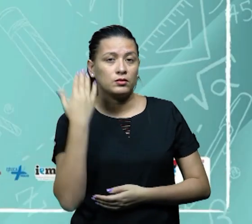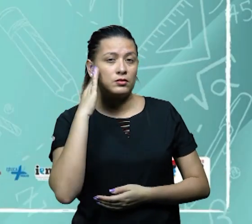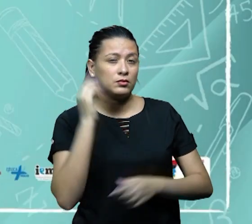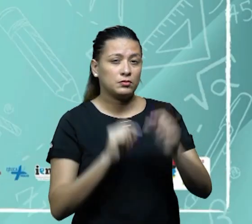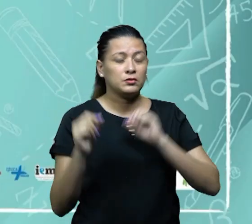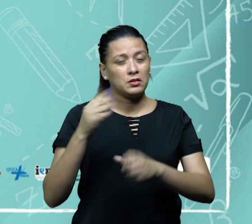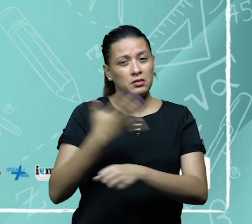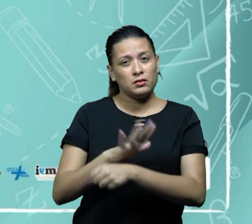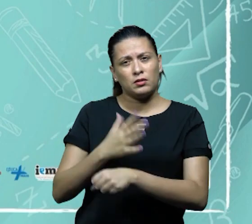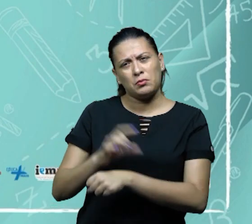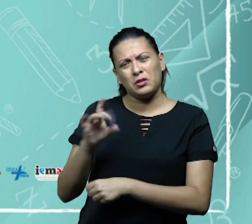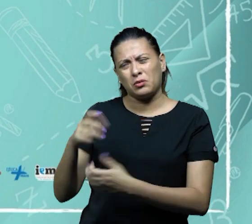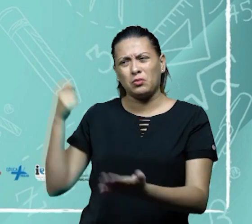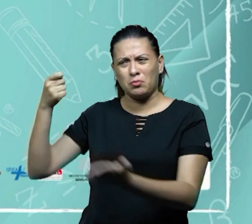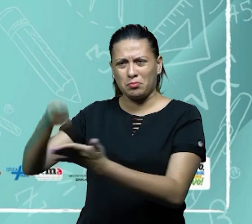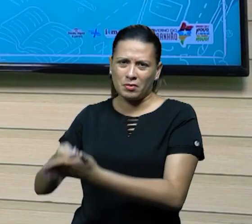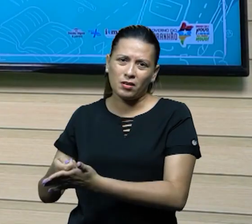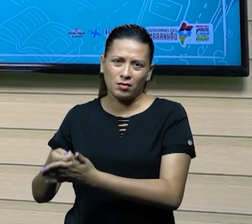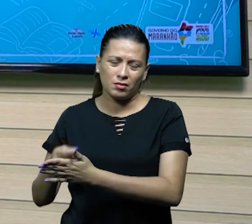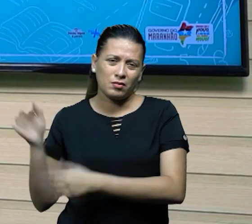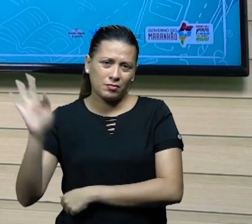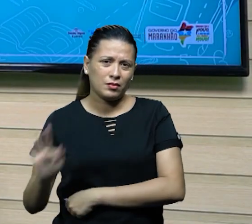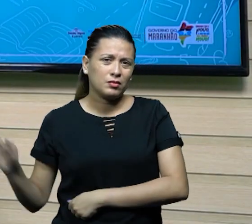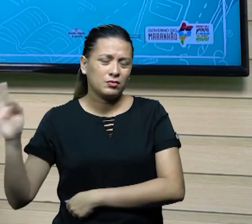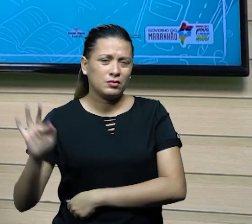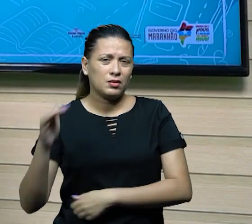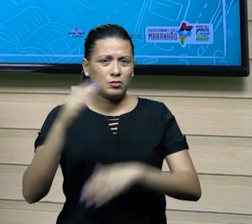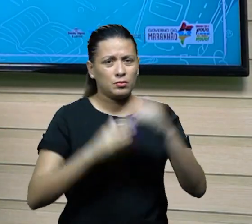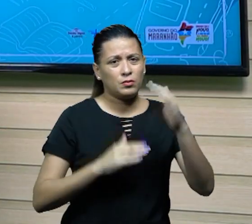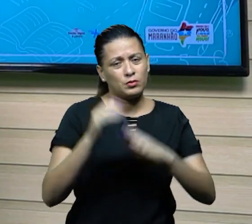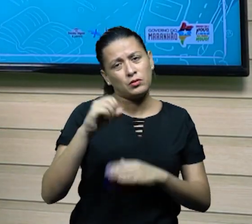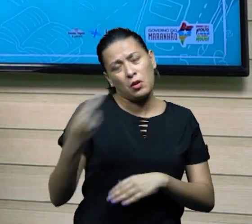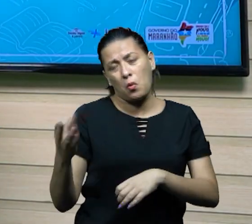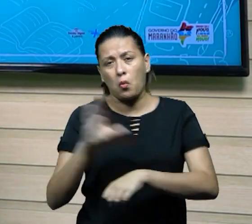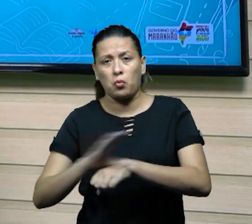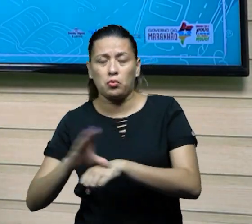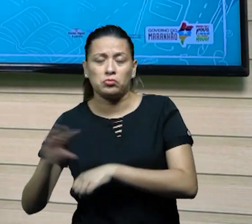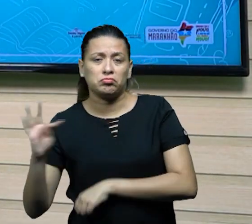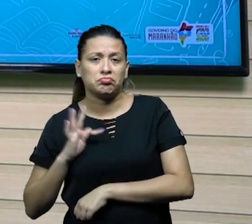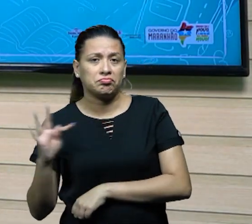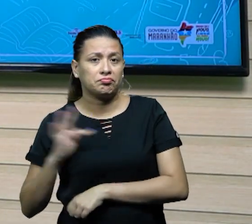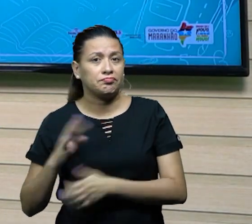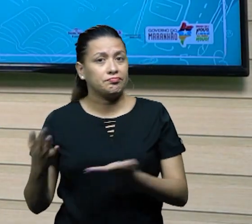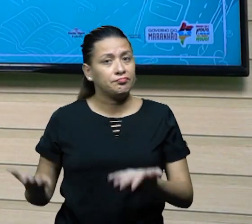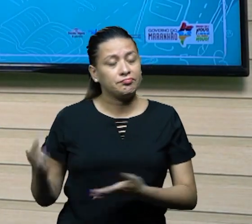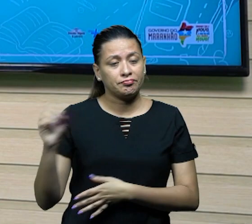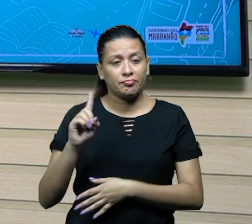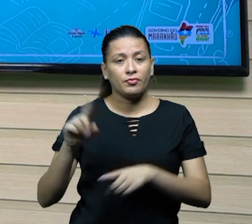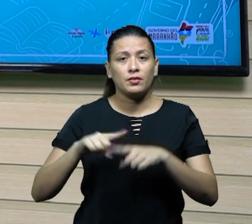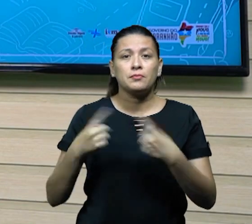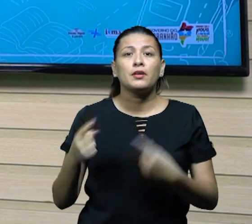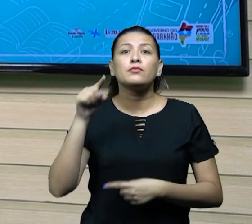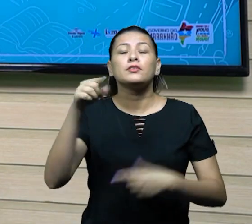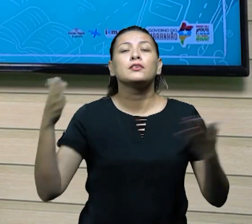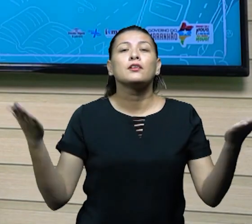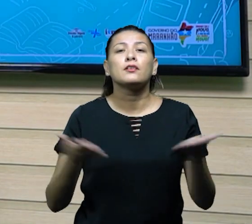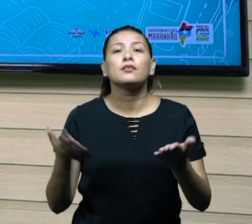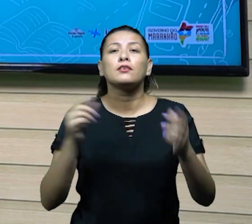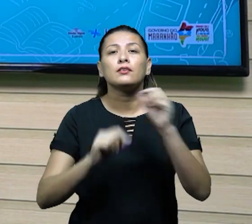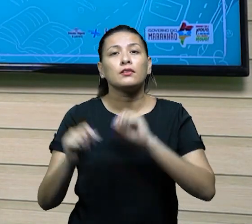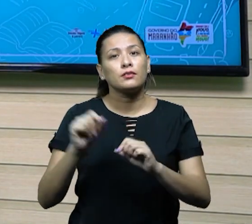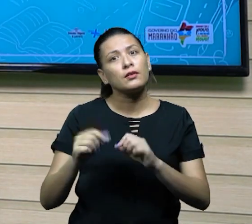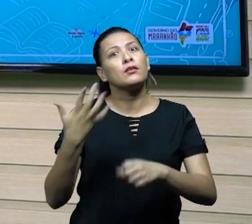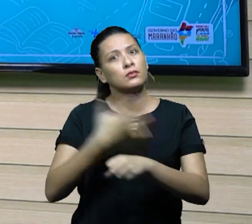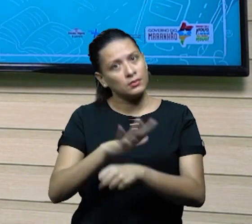gente entenda que o treinamento não é só quando eu pago a faculdade para o meu funcionário, quando eu pago o curso técnico. O que vocês